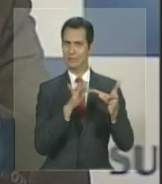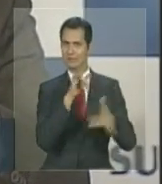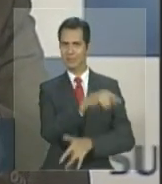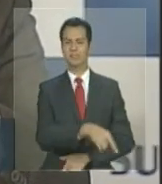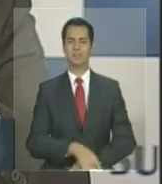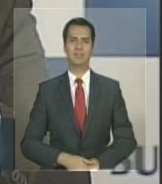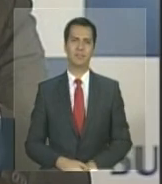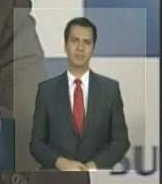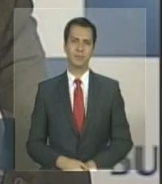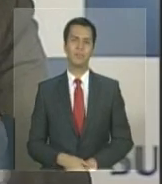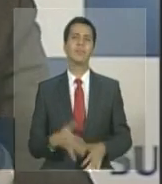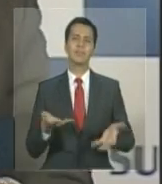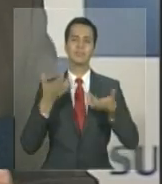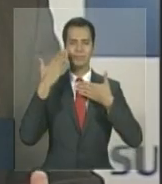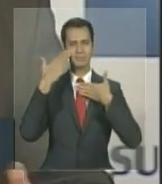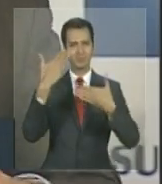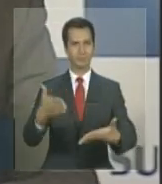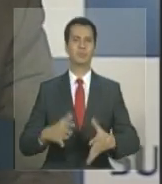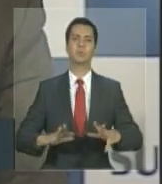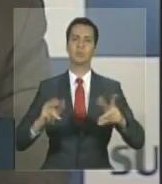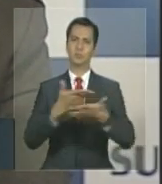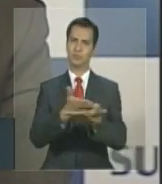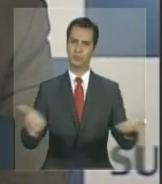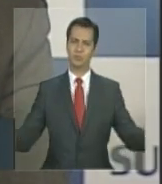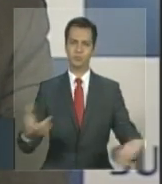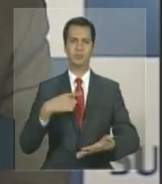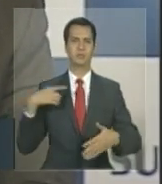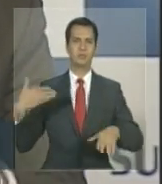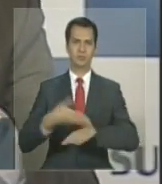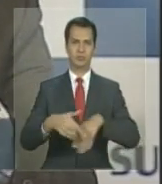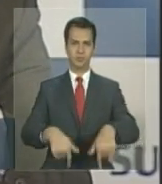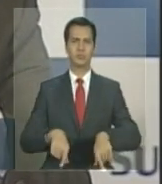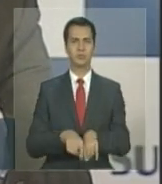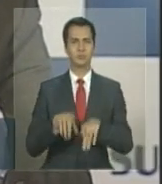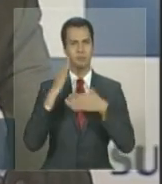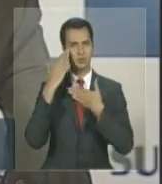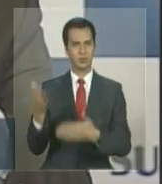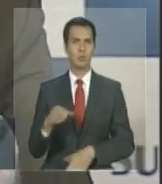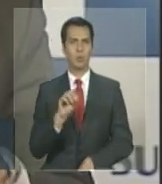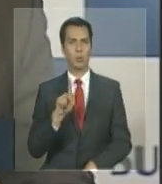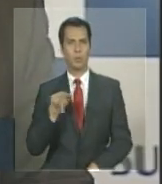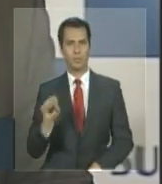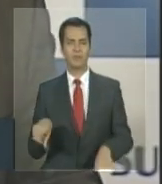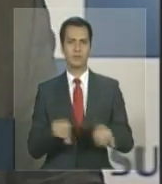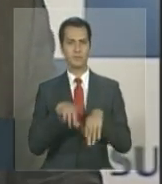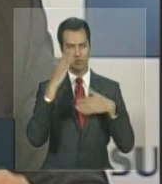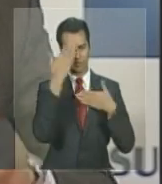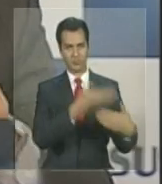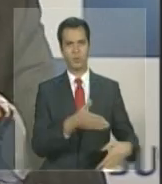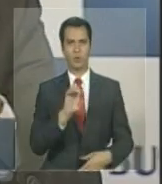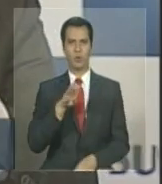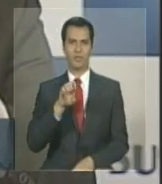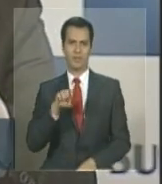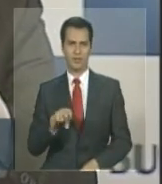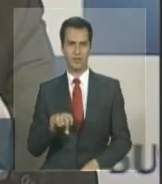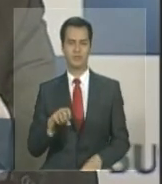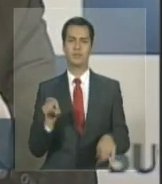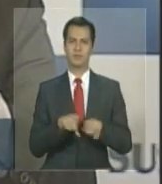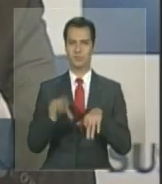imprensa, os nossos parceiros, Organização Pan-Americana de Saúde, o CONAS e o